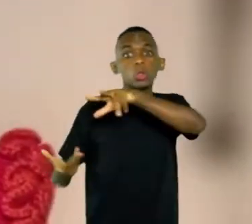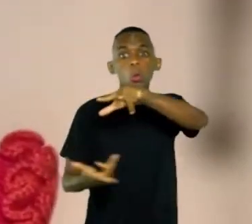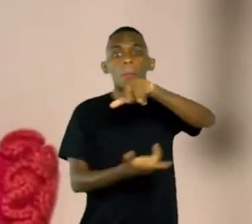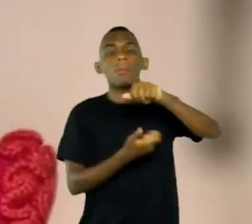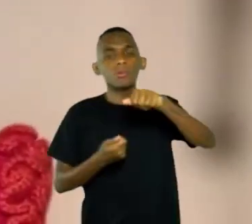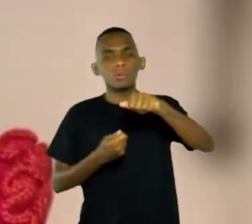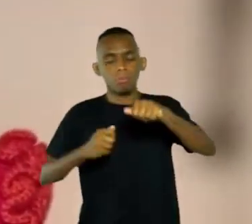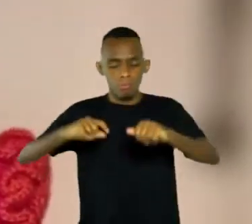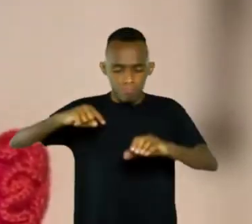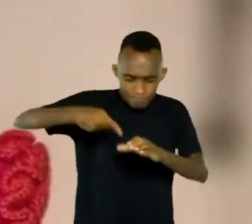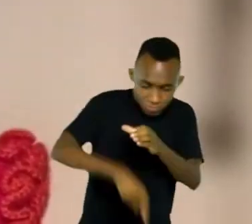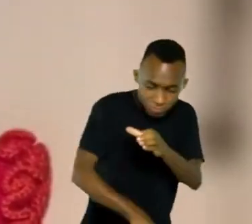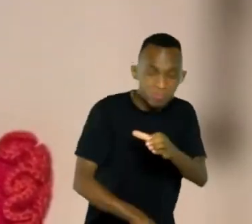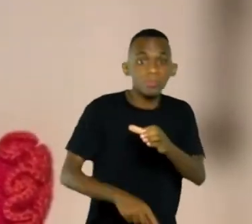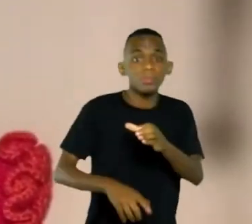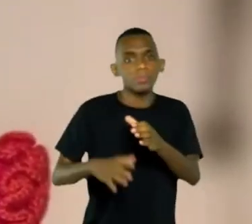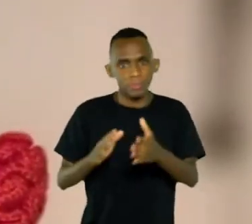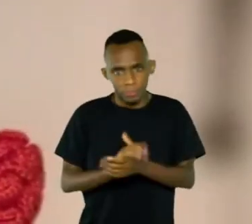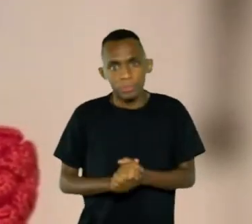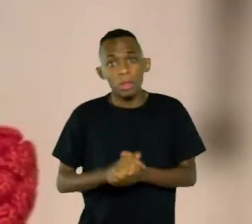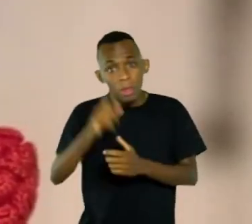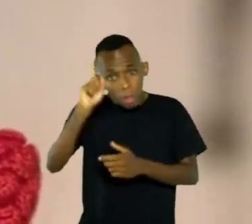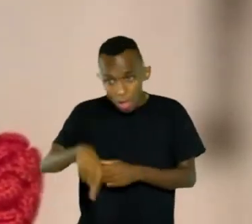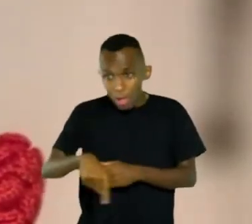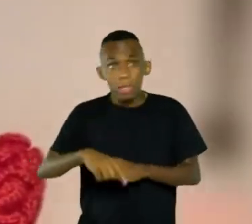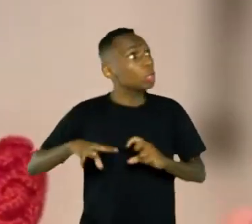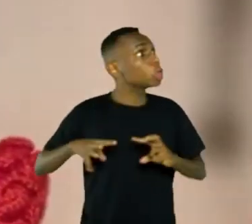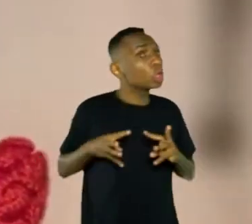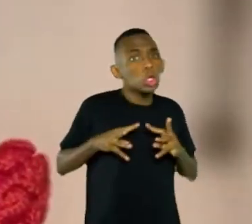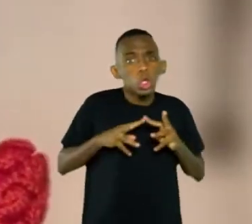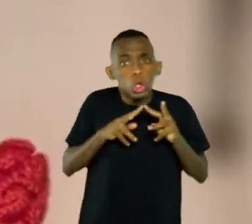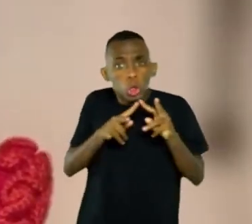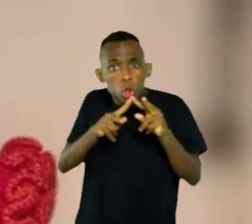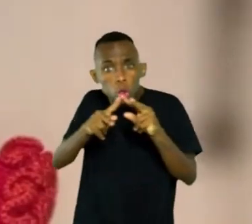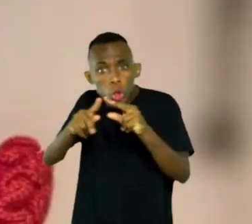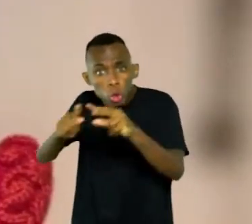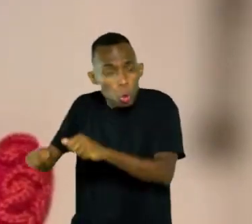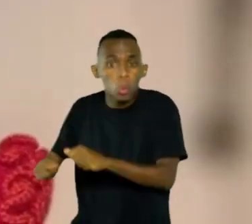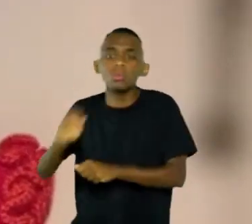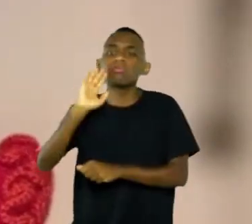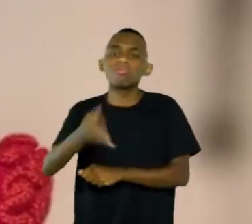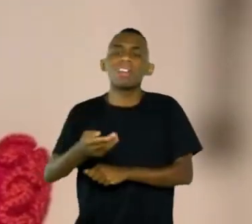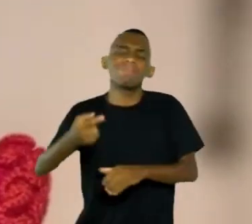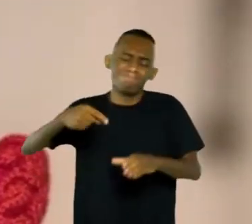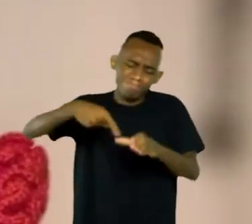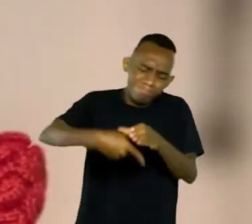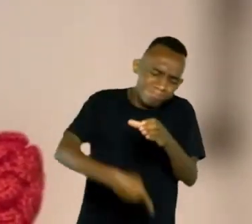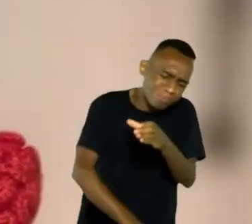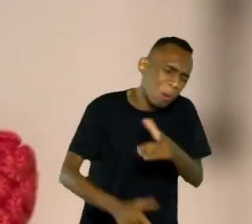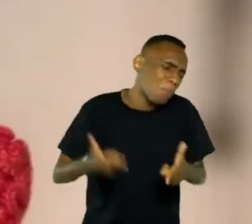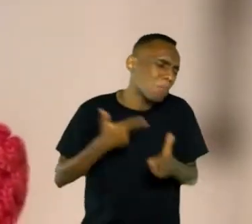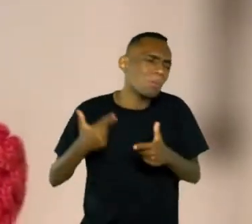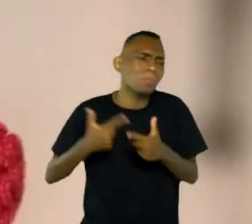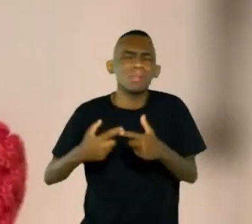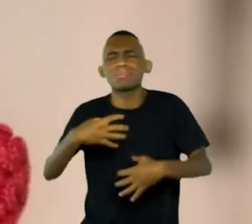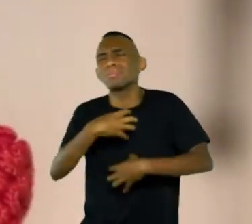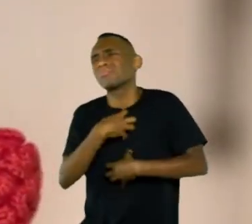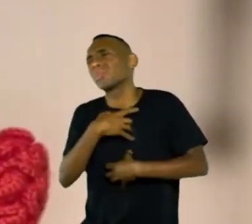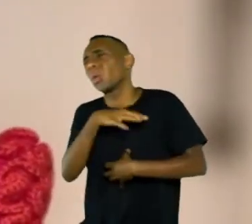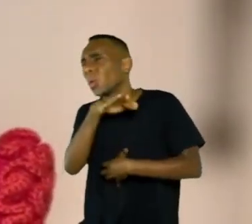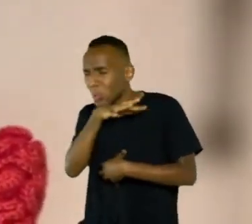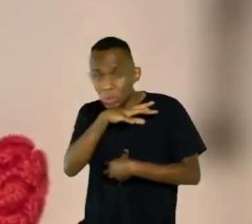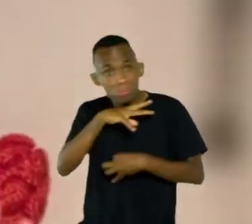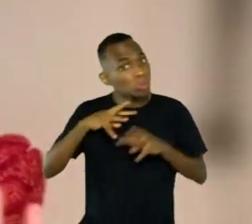é o lugar que todo mundo já foi. Você pode nunca ter feito uma viagem na vida, mas com certeza você já foi para o fundo do poço. Se você tiver, sei